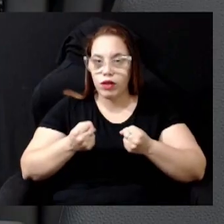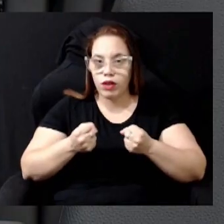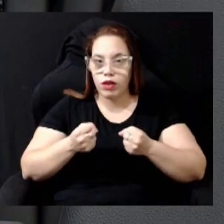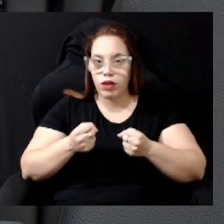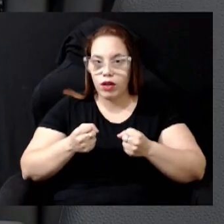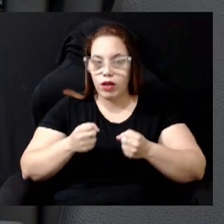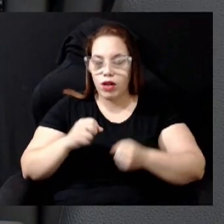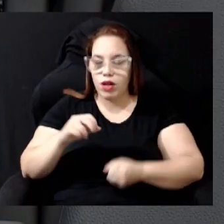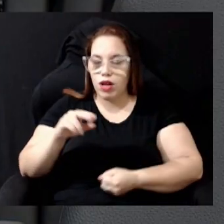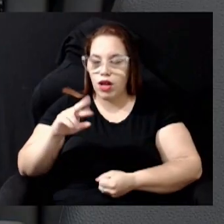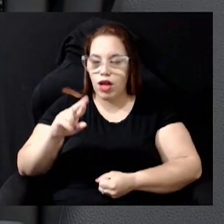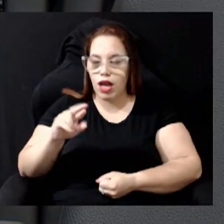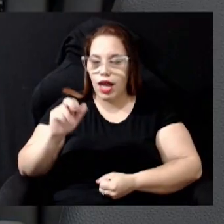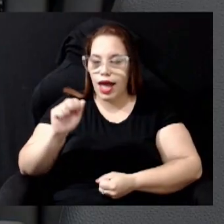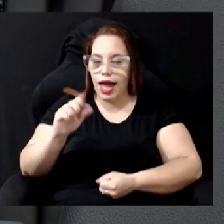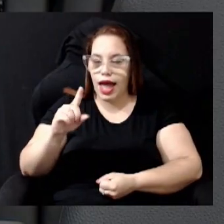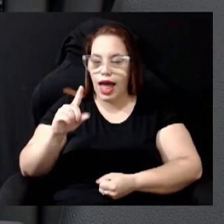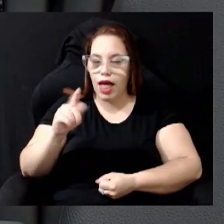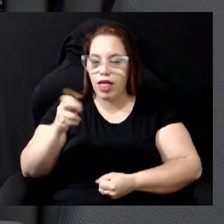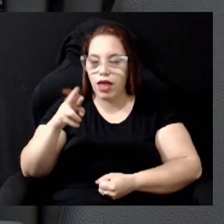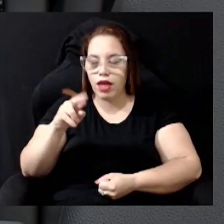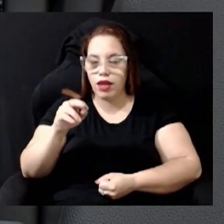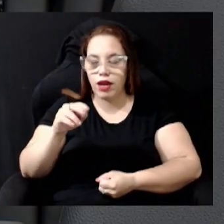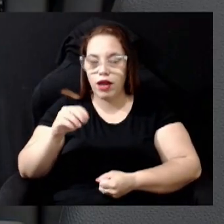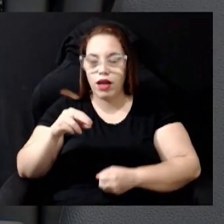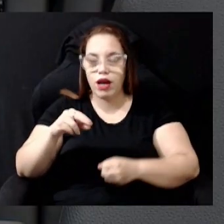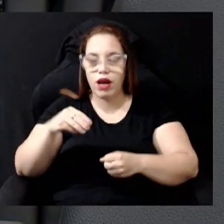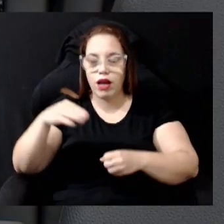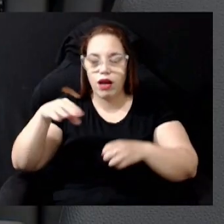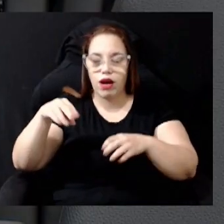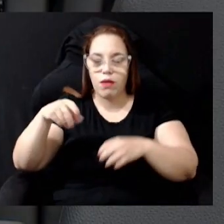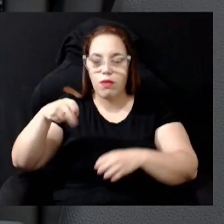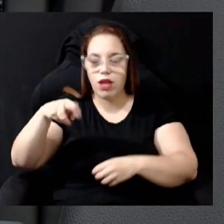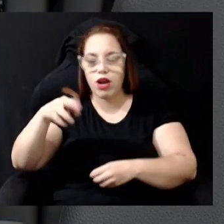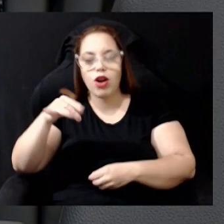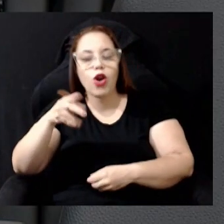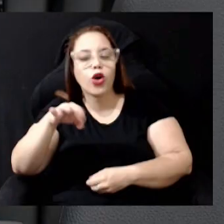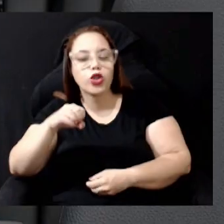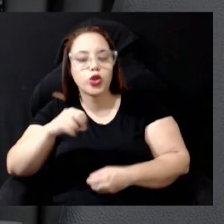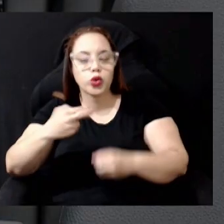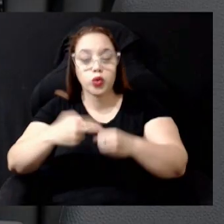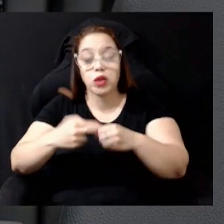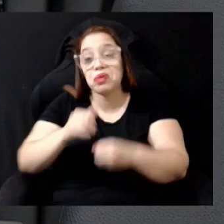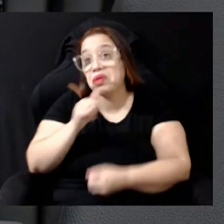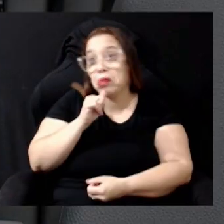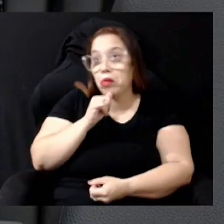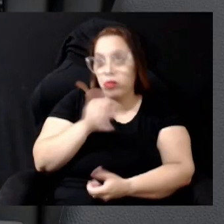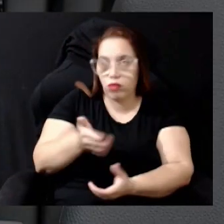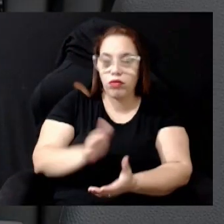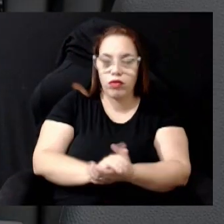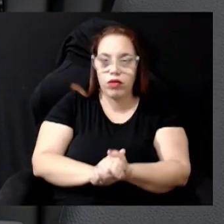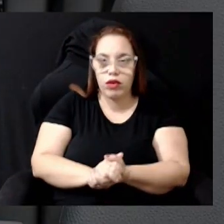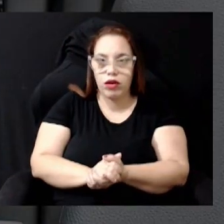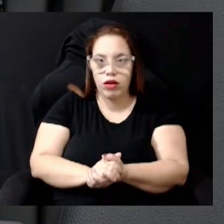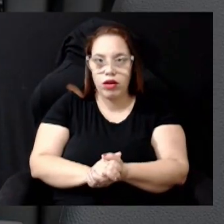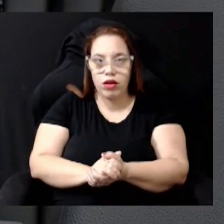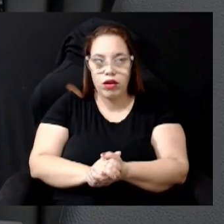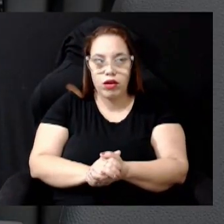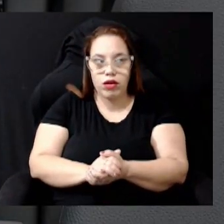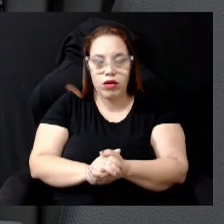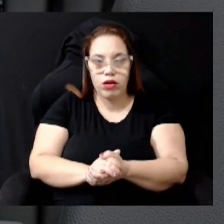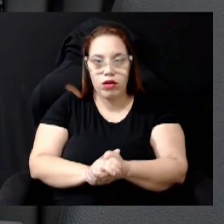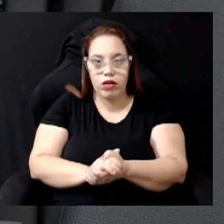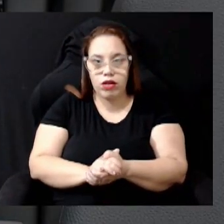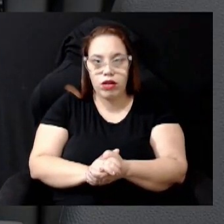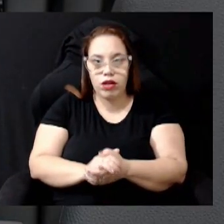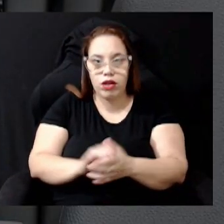meteorológico, através da Unicamp e a articulação com outros órgãos, para que sejam detectados estes chamados